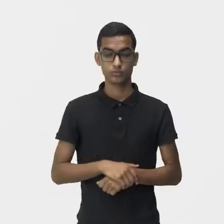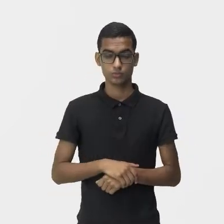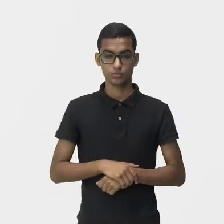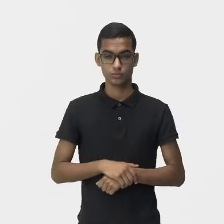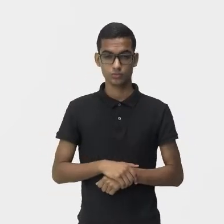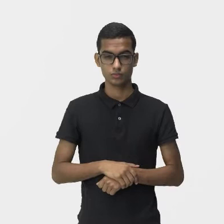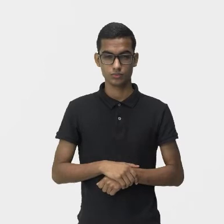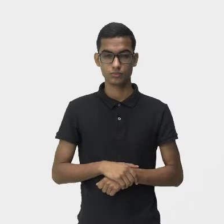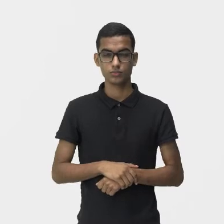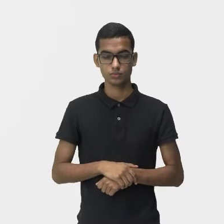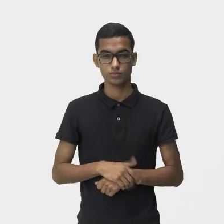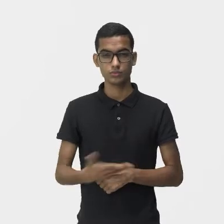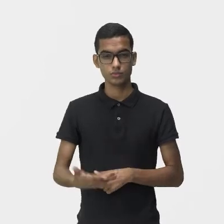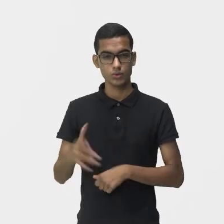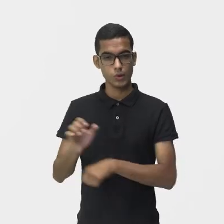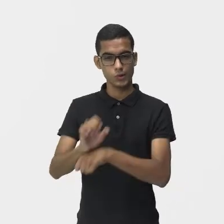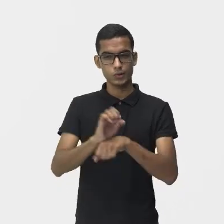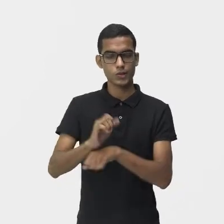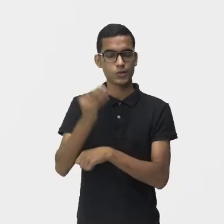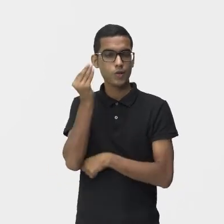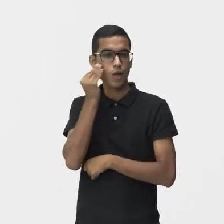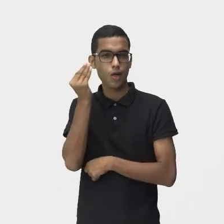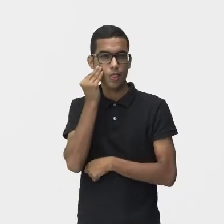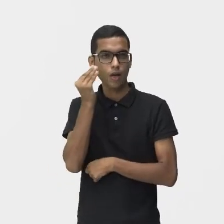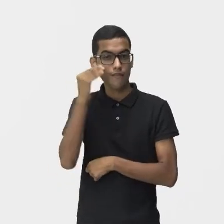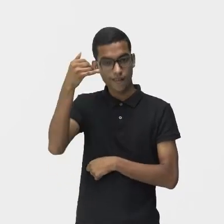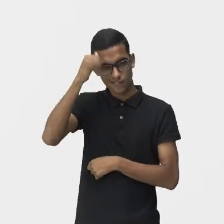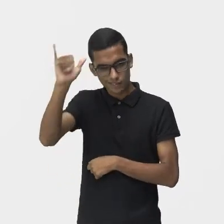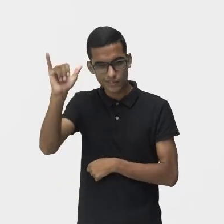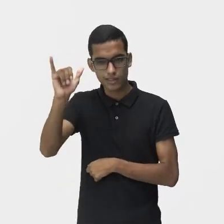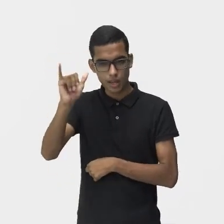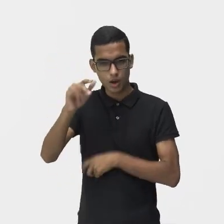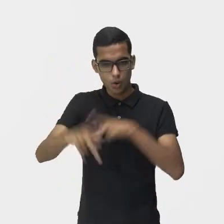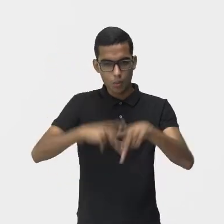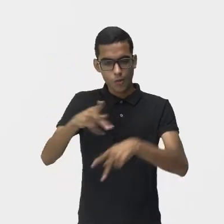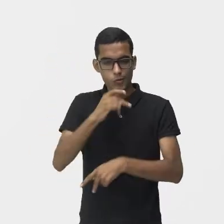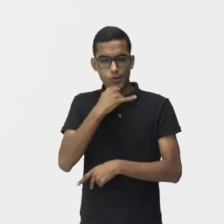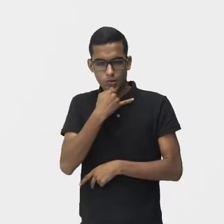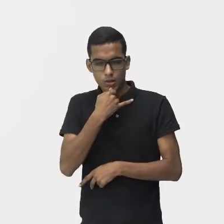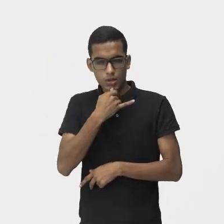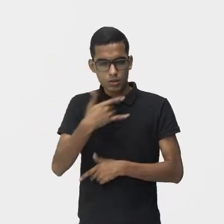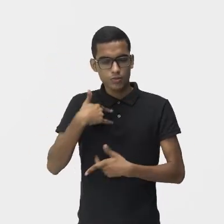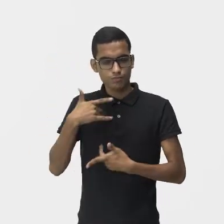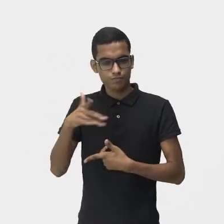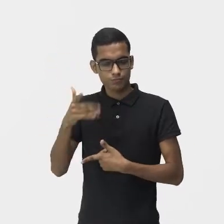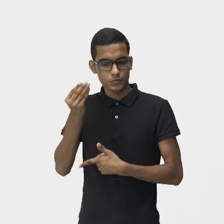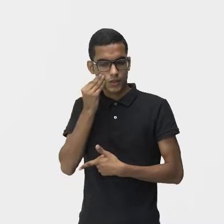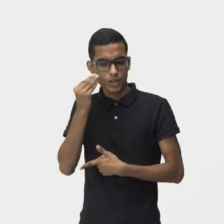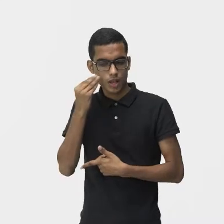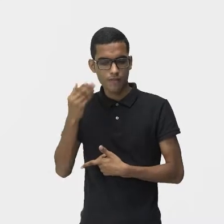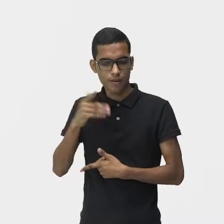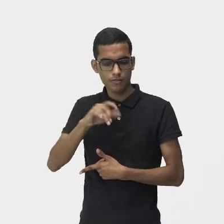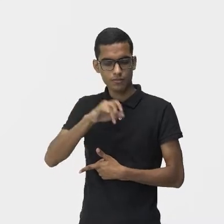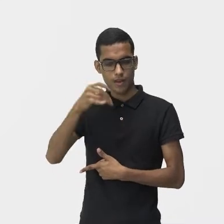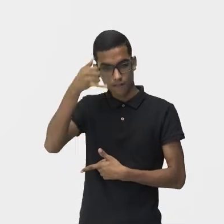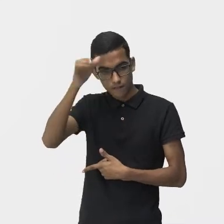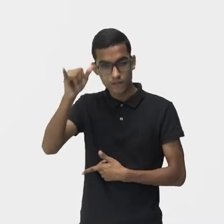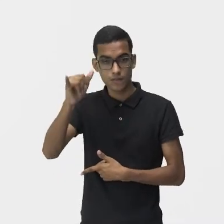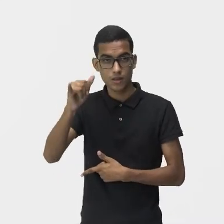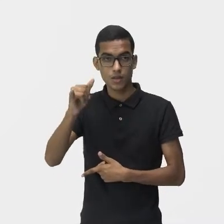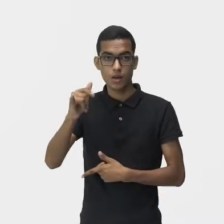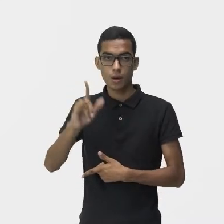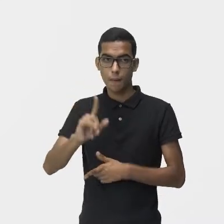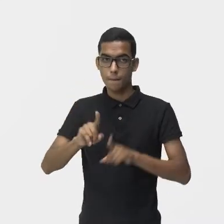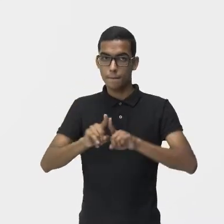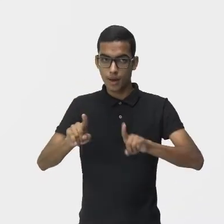esse descontentamento popular e reafirmar o poder político da burguesia sobre o país. Mas a situação era